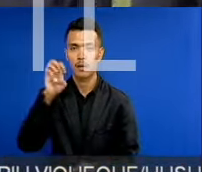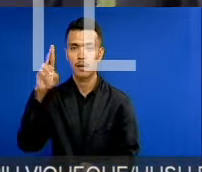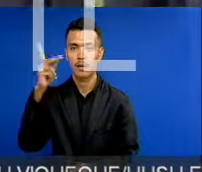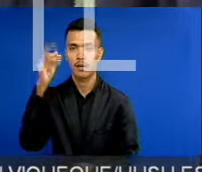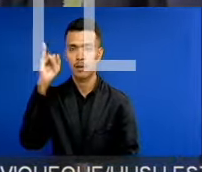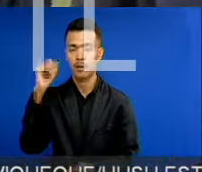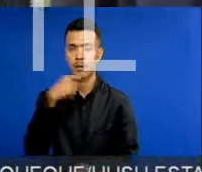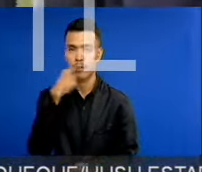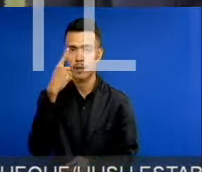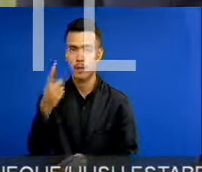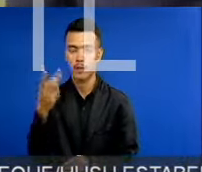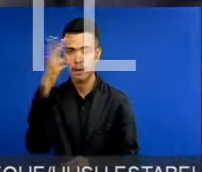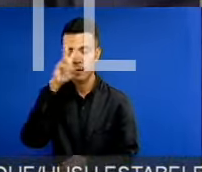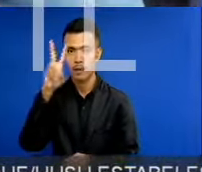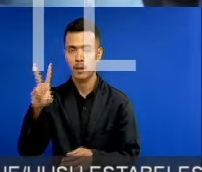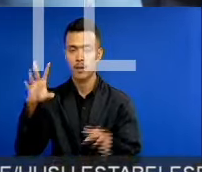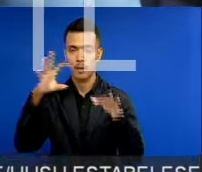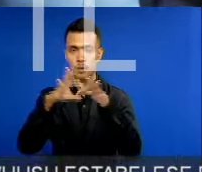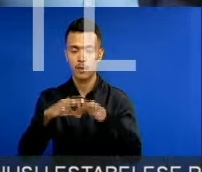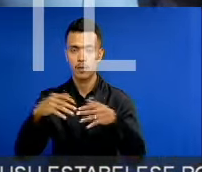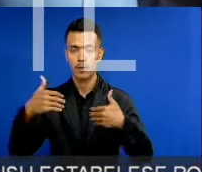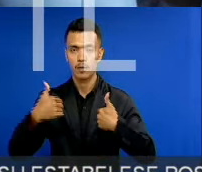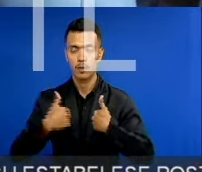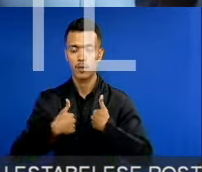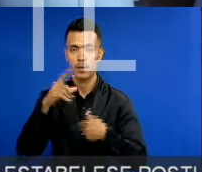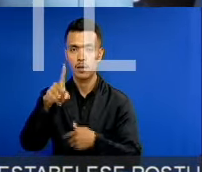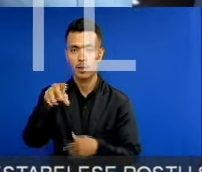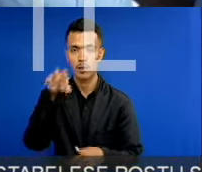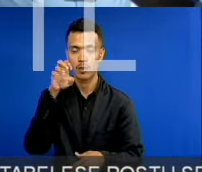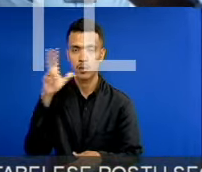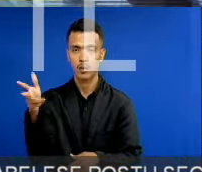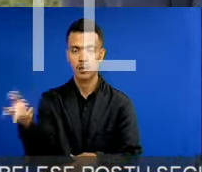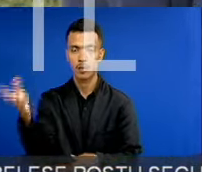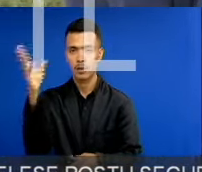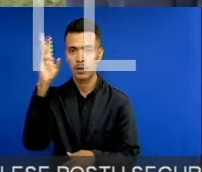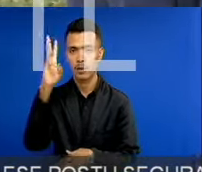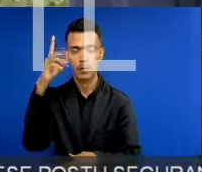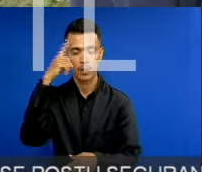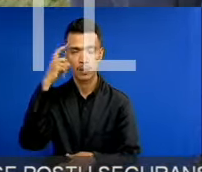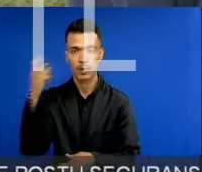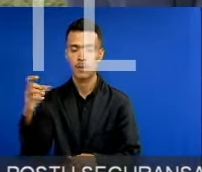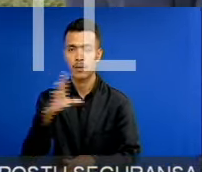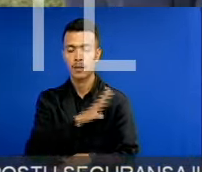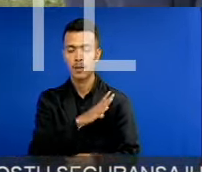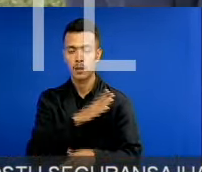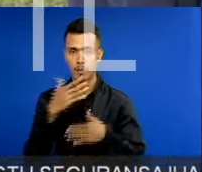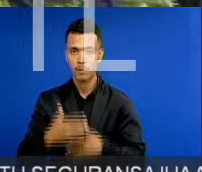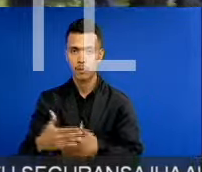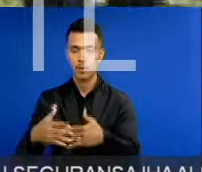Costa Hateteng hareba membro efetivo atu sida tolunulu resineng tambane sehem